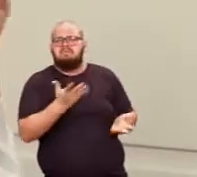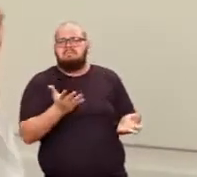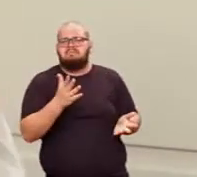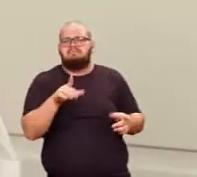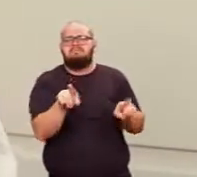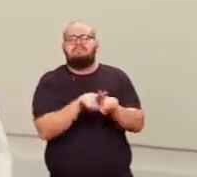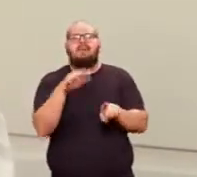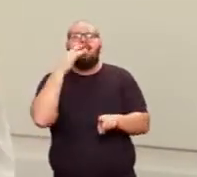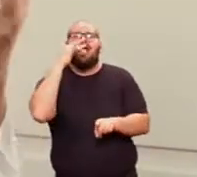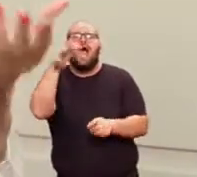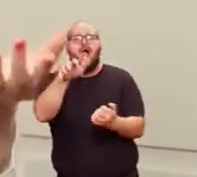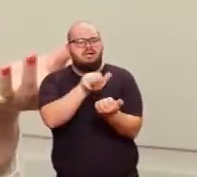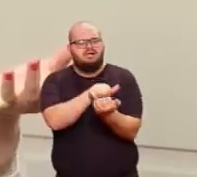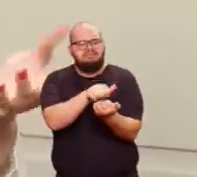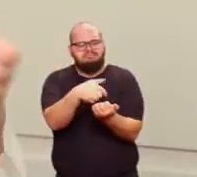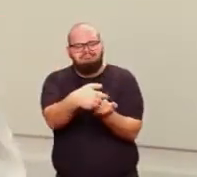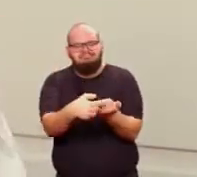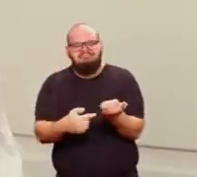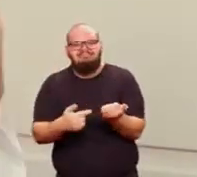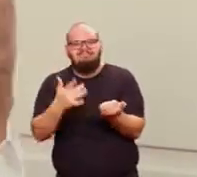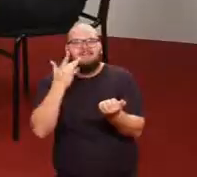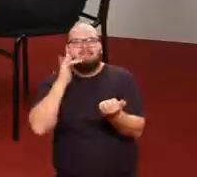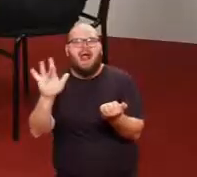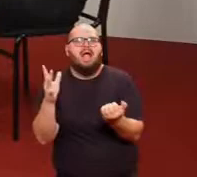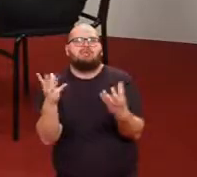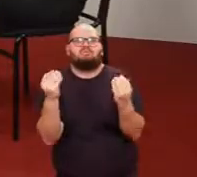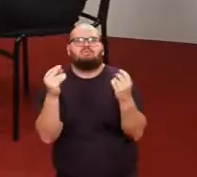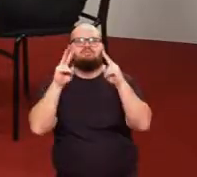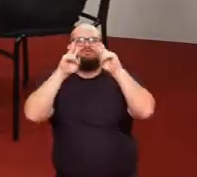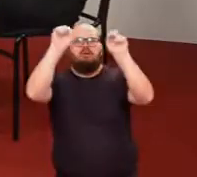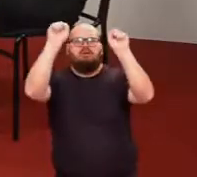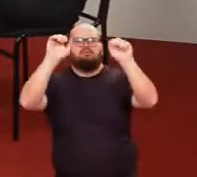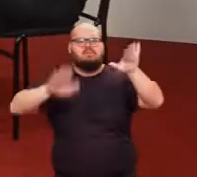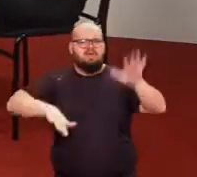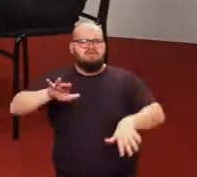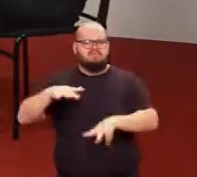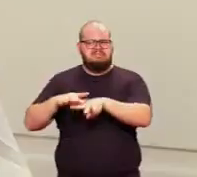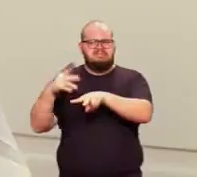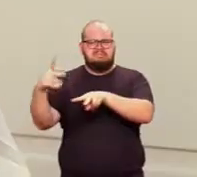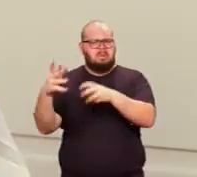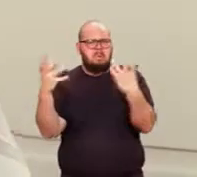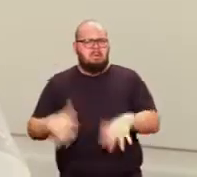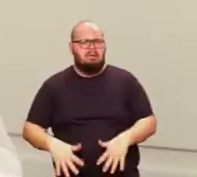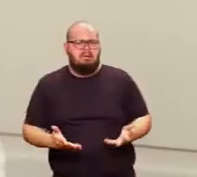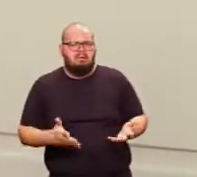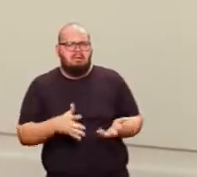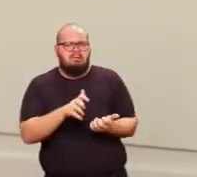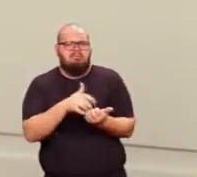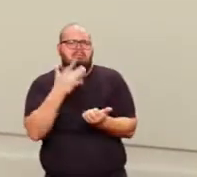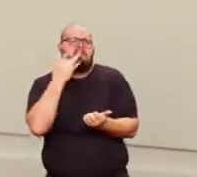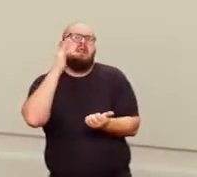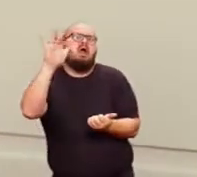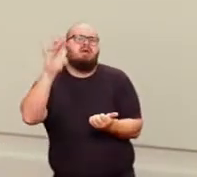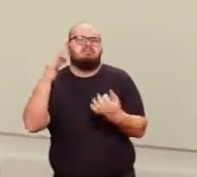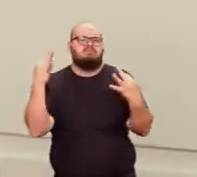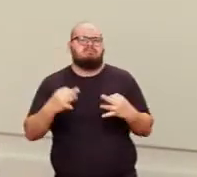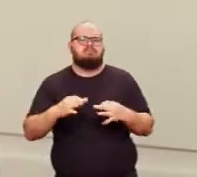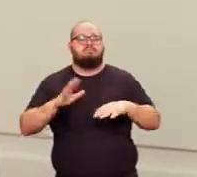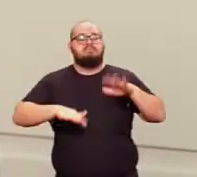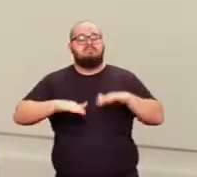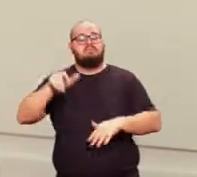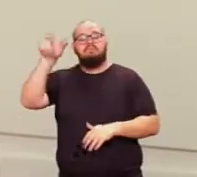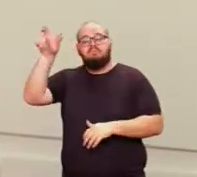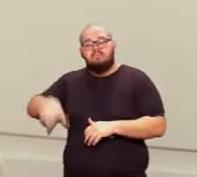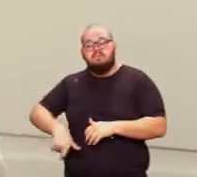Então agora na era do clareamento, né, todo mundo quer dente branco, sim, branco homo. Sim. Então assim, de repente não é um desejo do